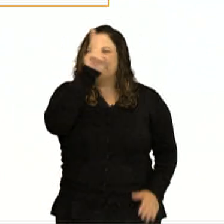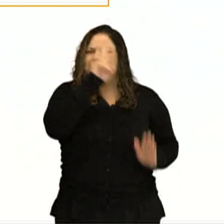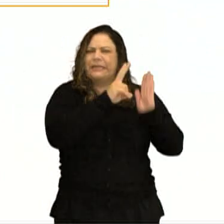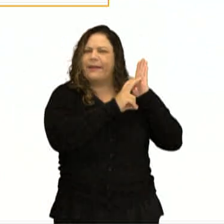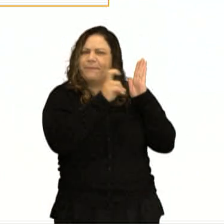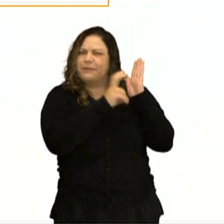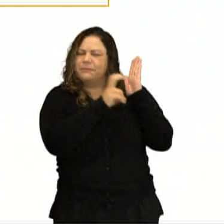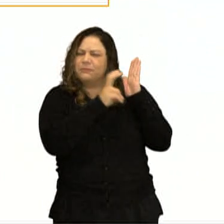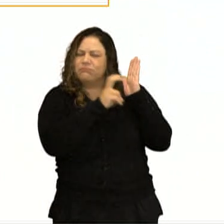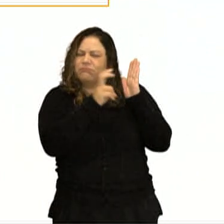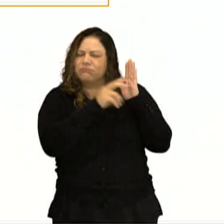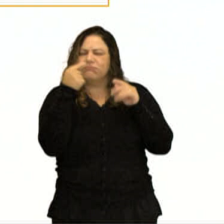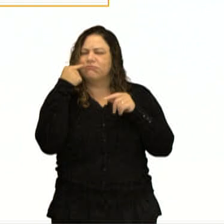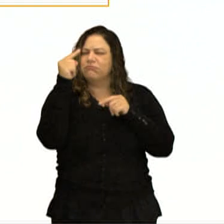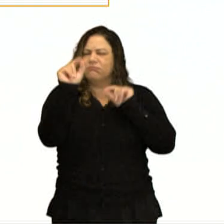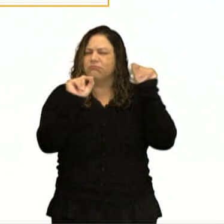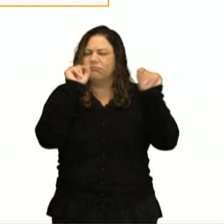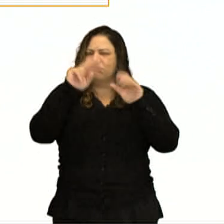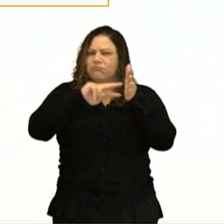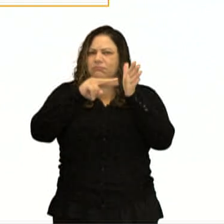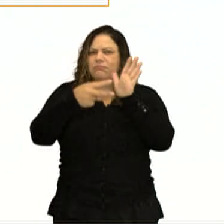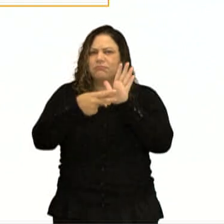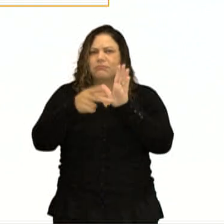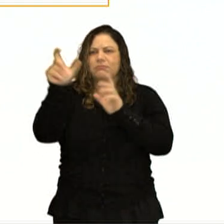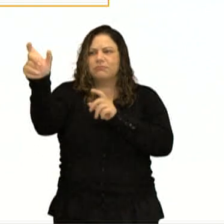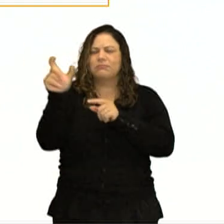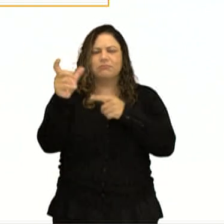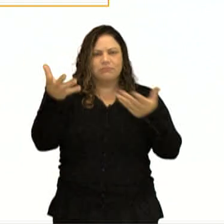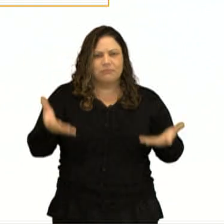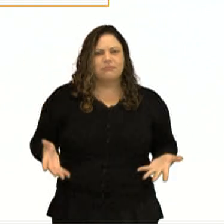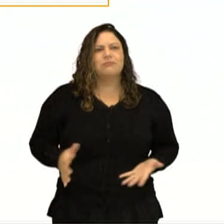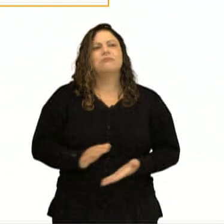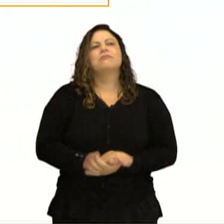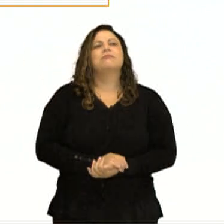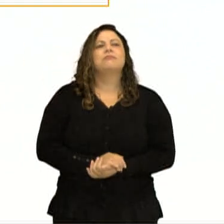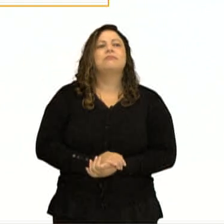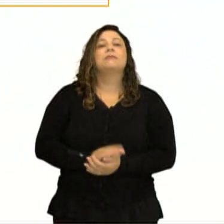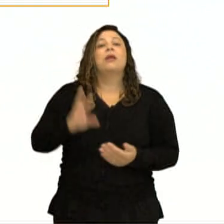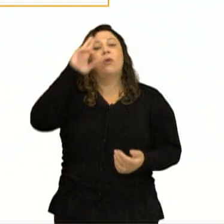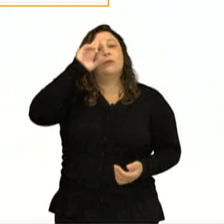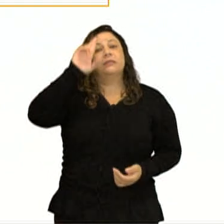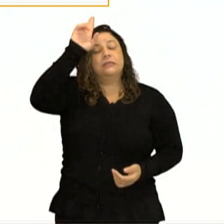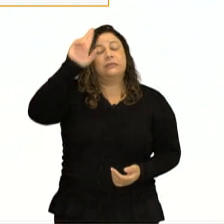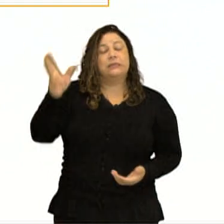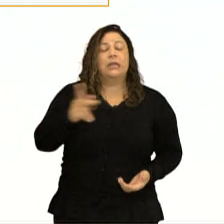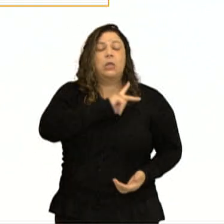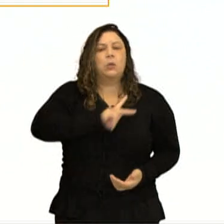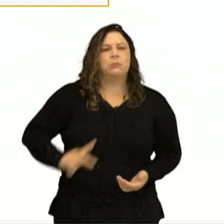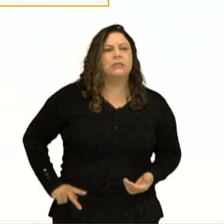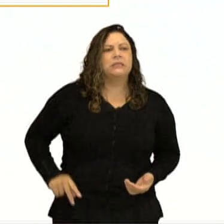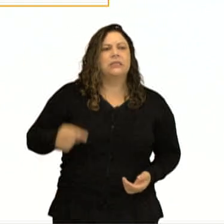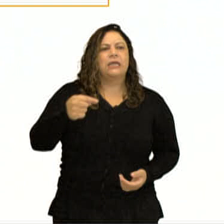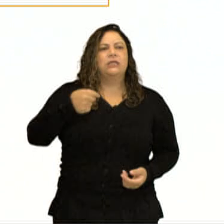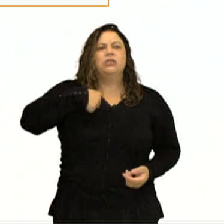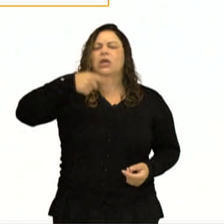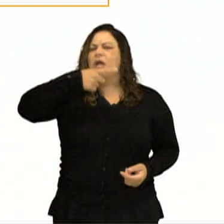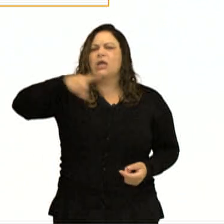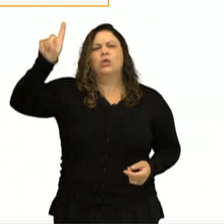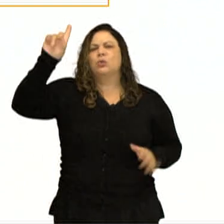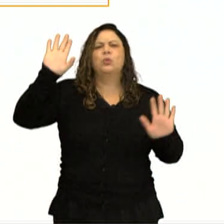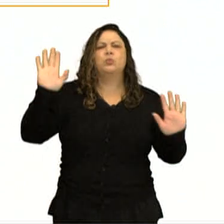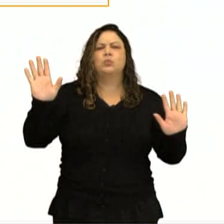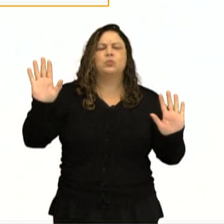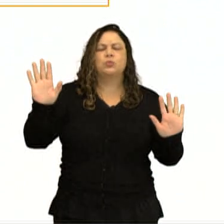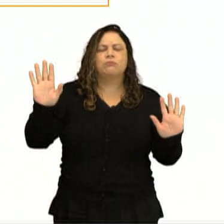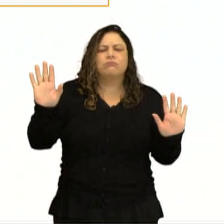glossário para ver o significado desta palavra? Então, Senhor presidente, eu não sou daqueles que